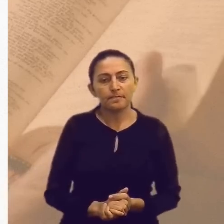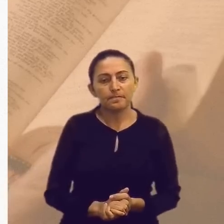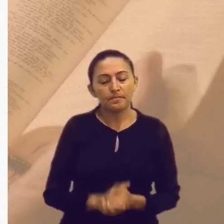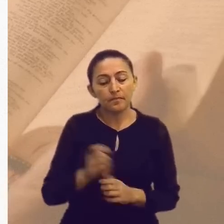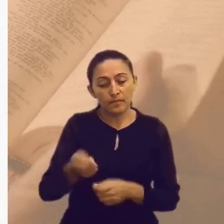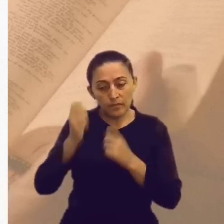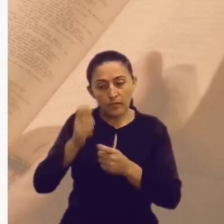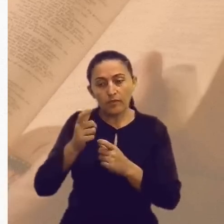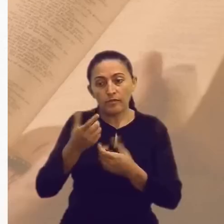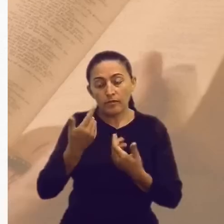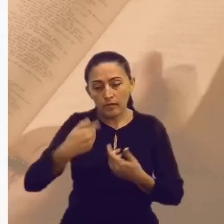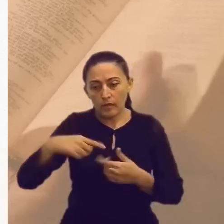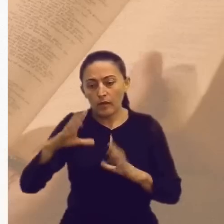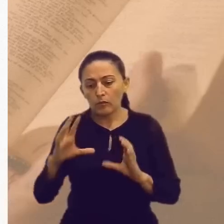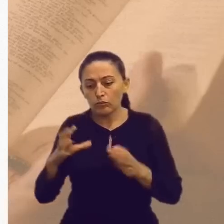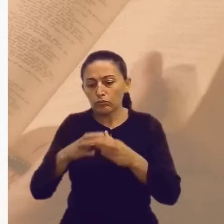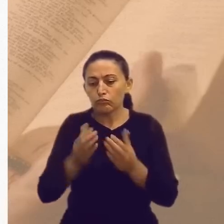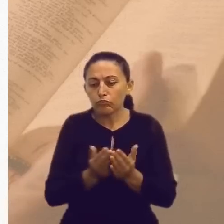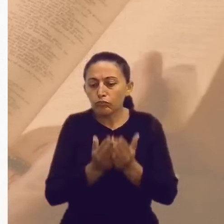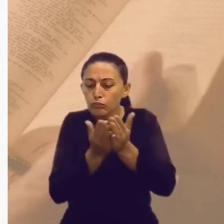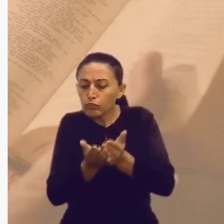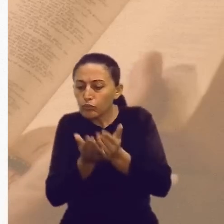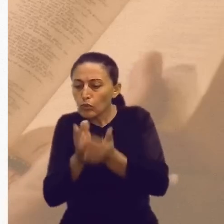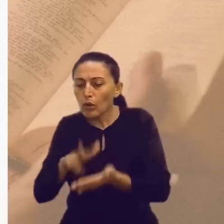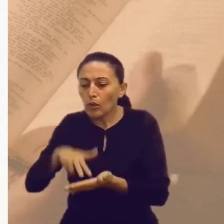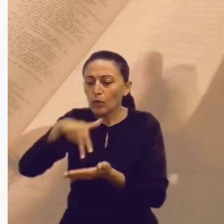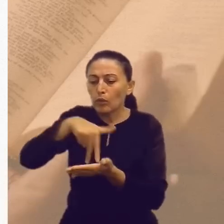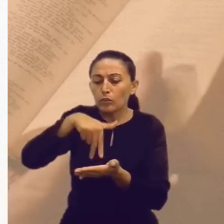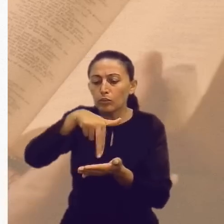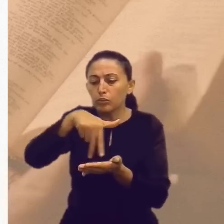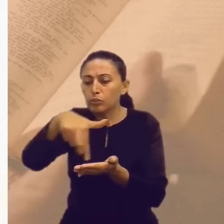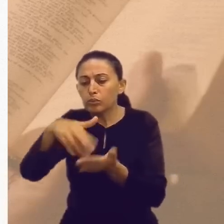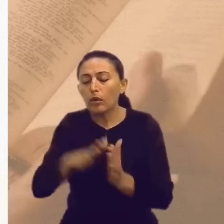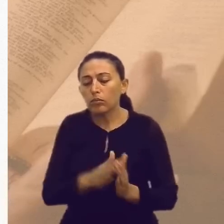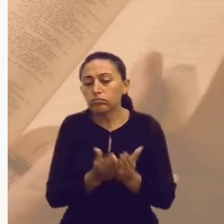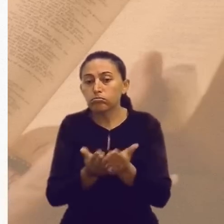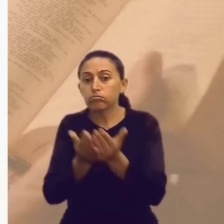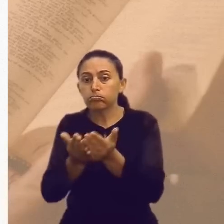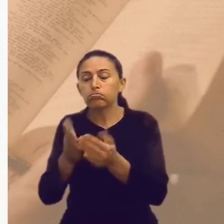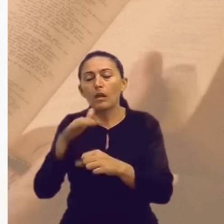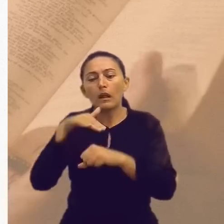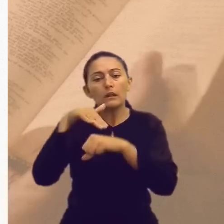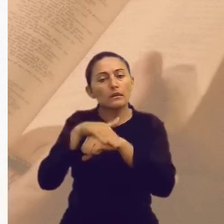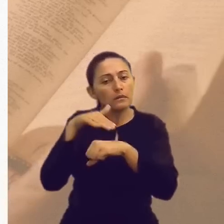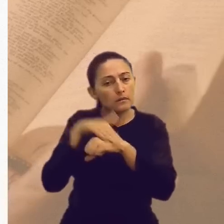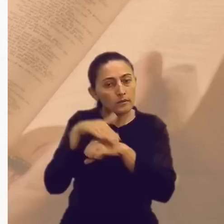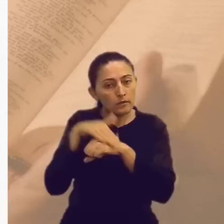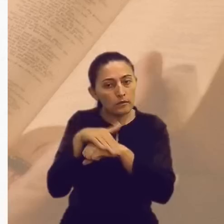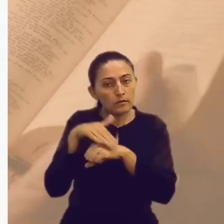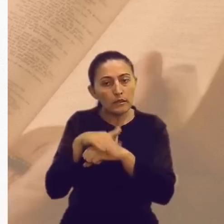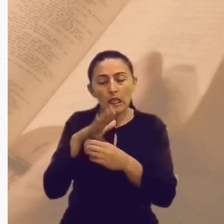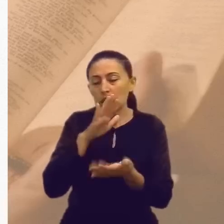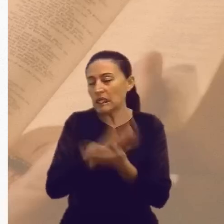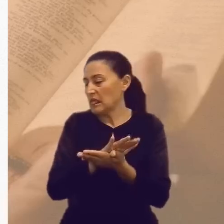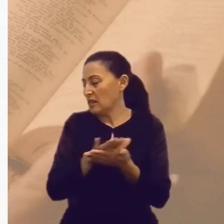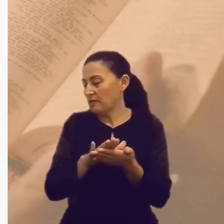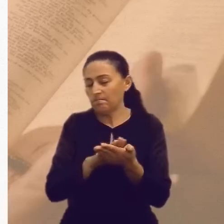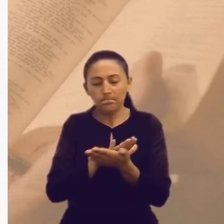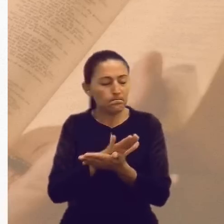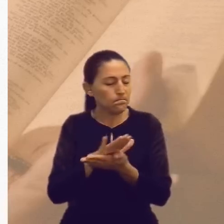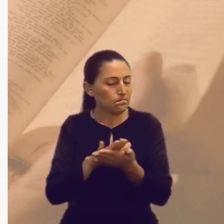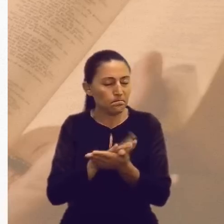Foram e subiram logo para o barco, e naquela noite nada